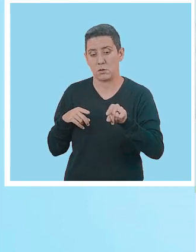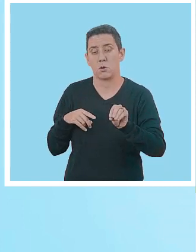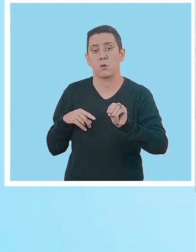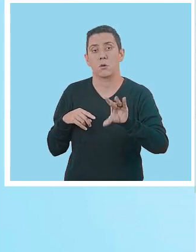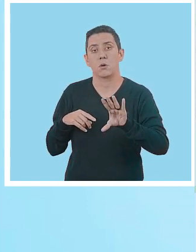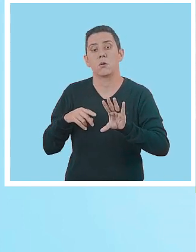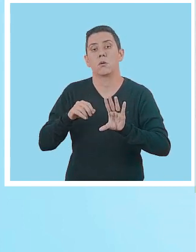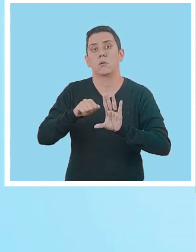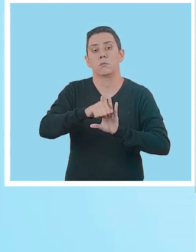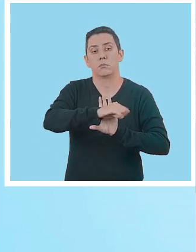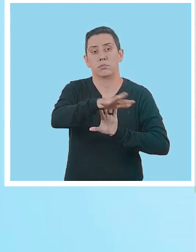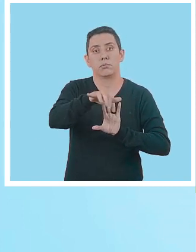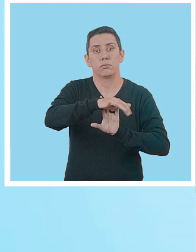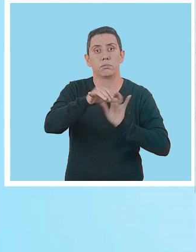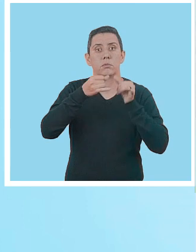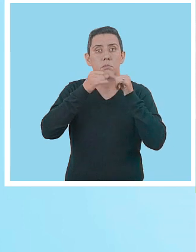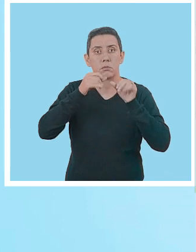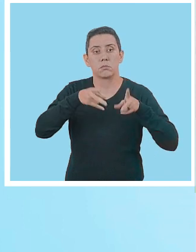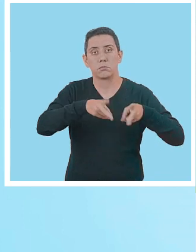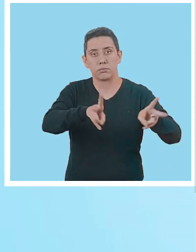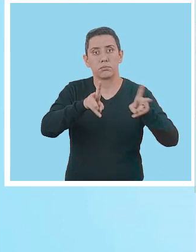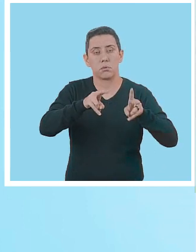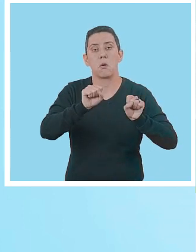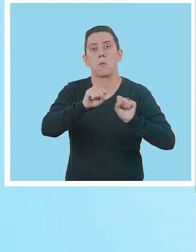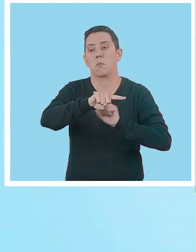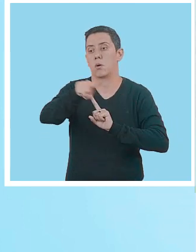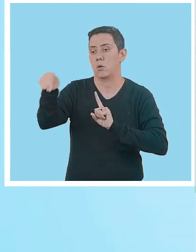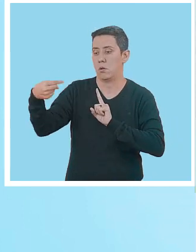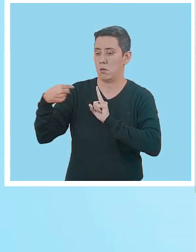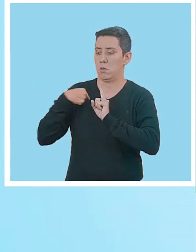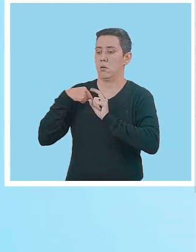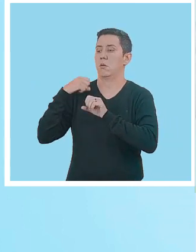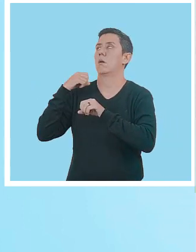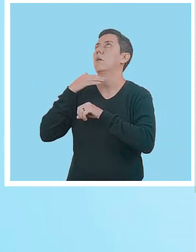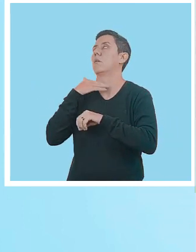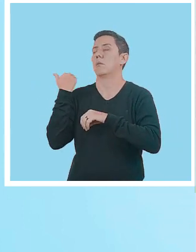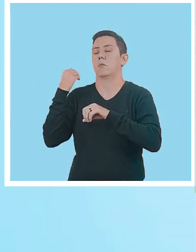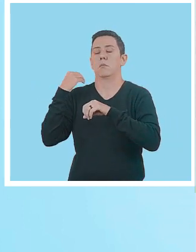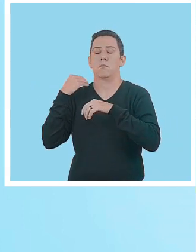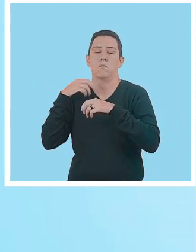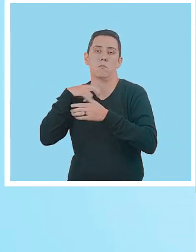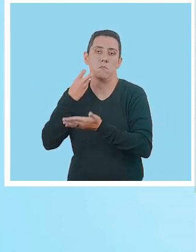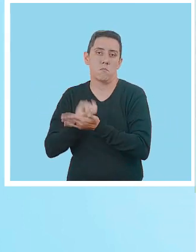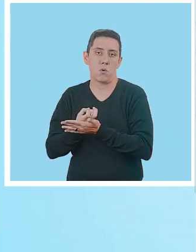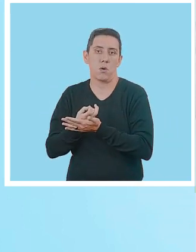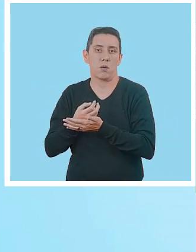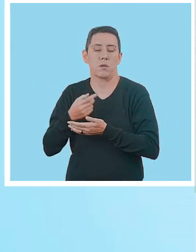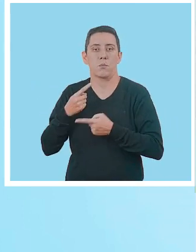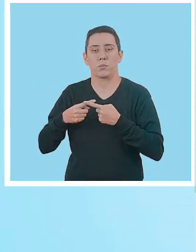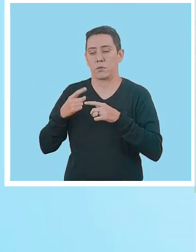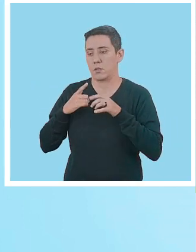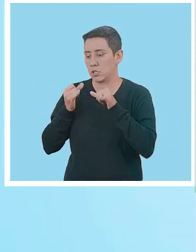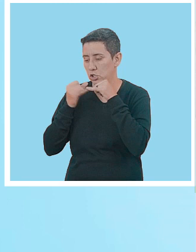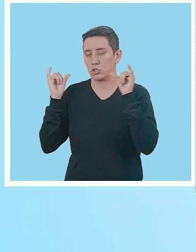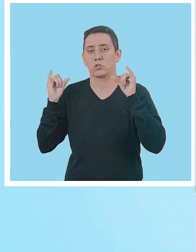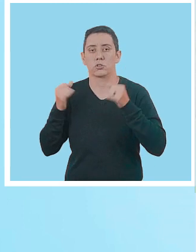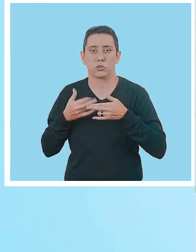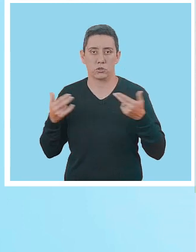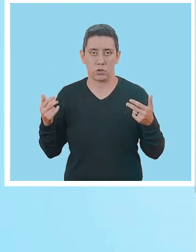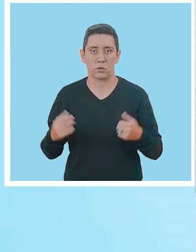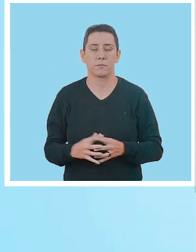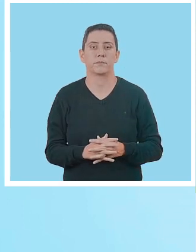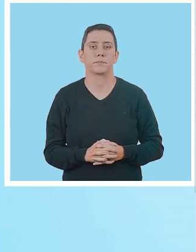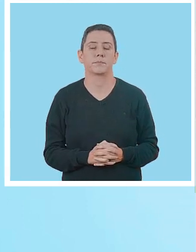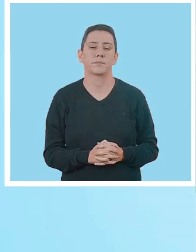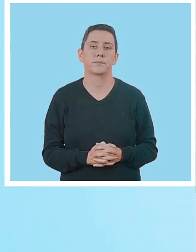para rede Você pode até matar o funcionário está fazendo manutenção lá na no sistema de